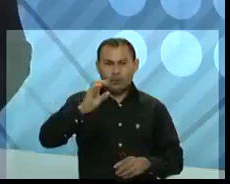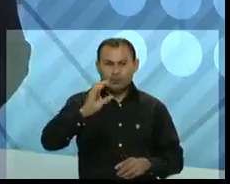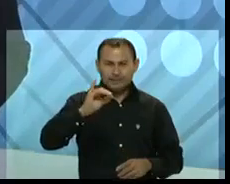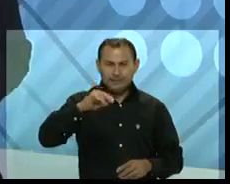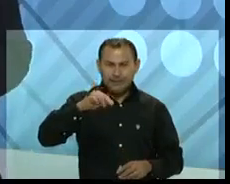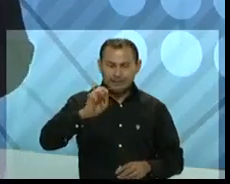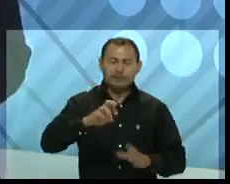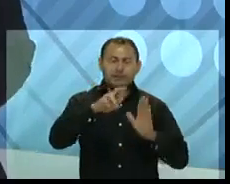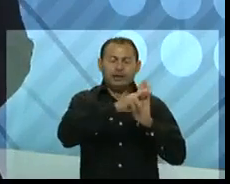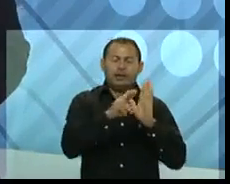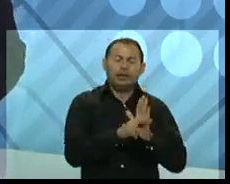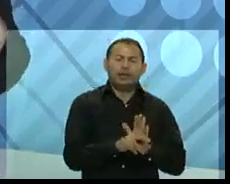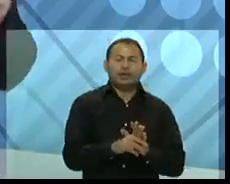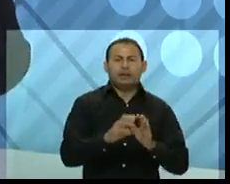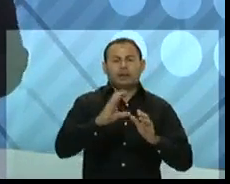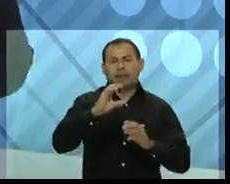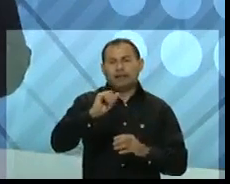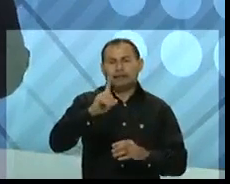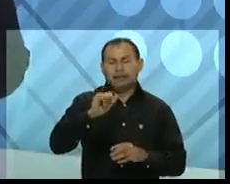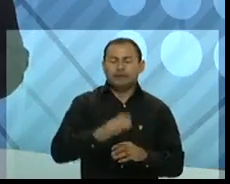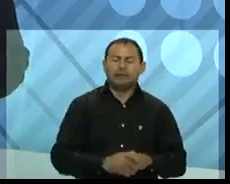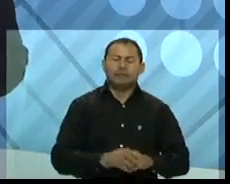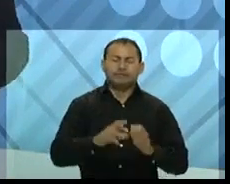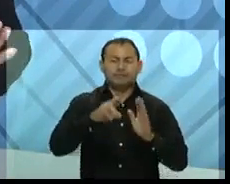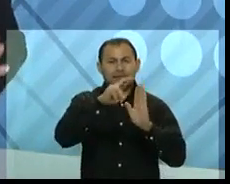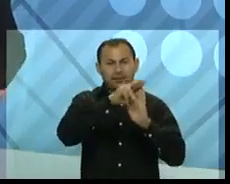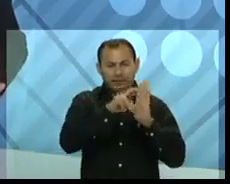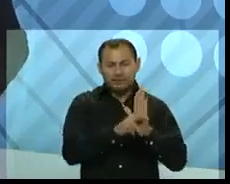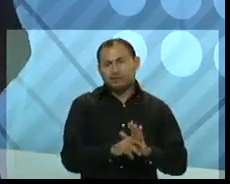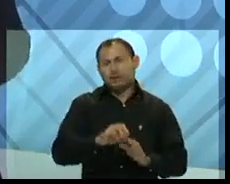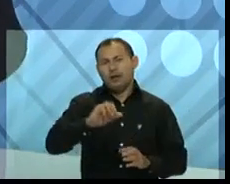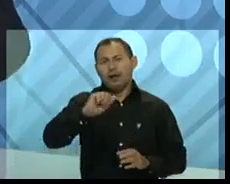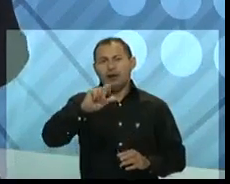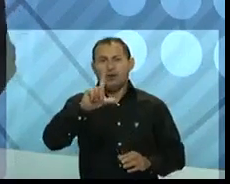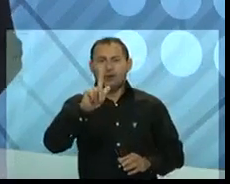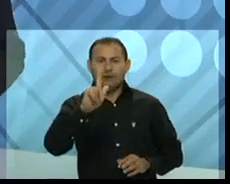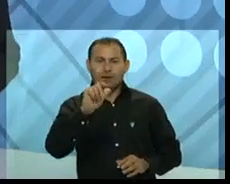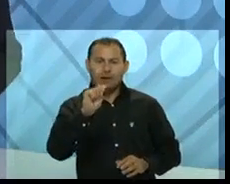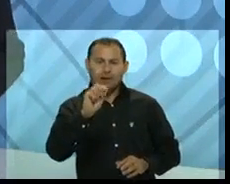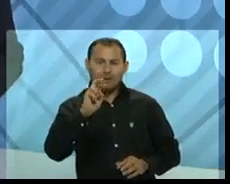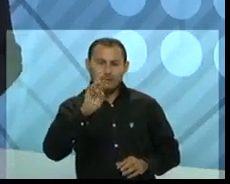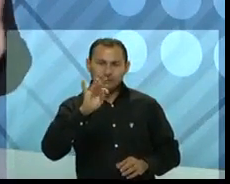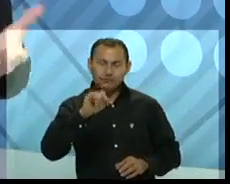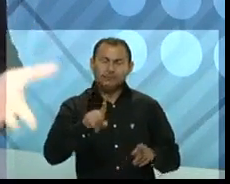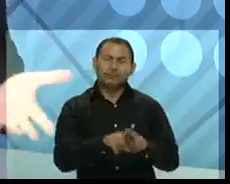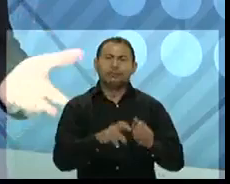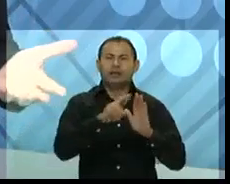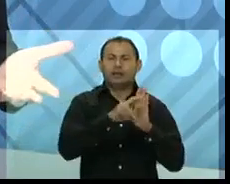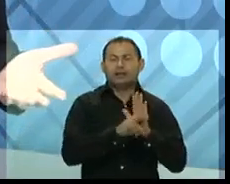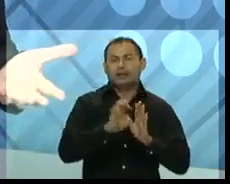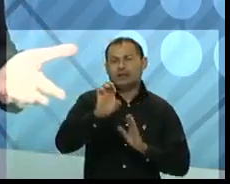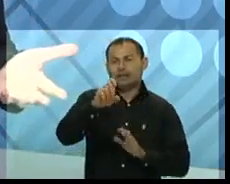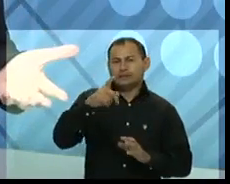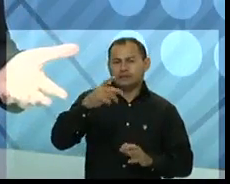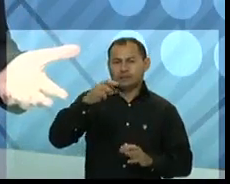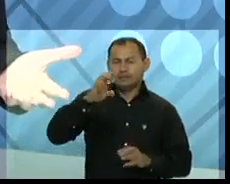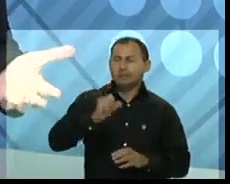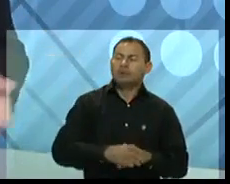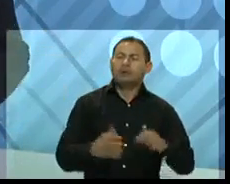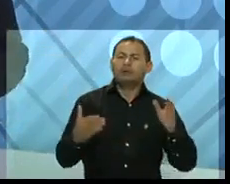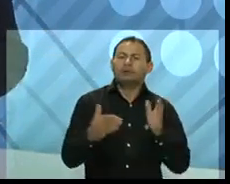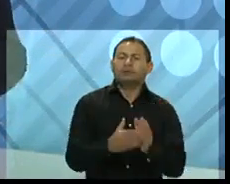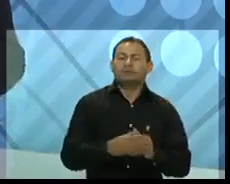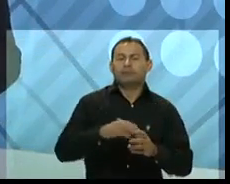cadeia, função logarítmica, função exponencial. E agora, na nossa última situação, nós vamos ver as funções